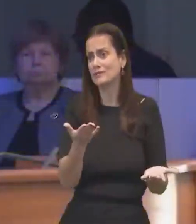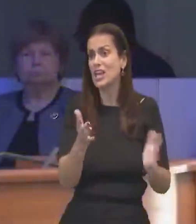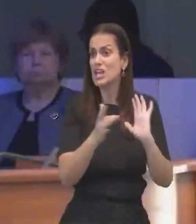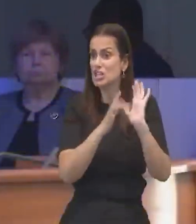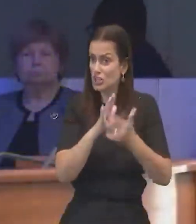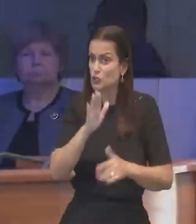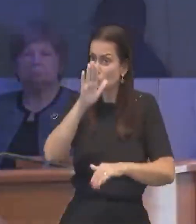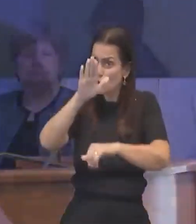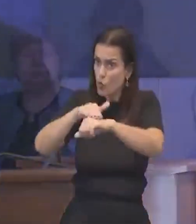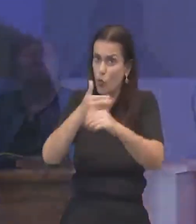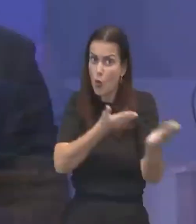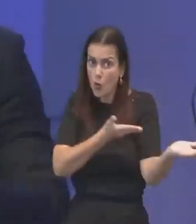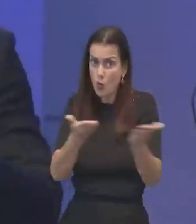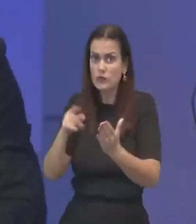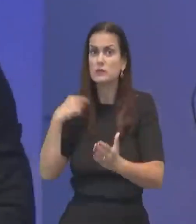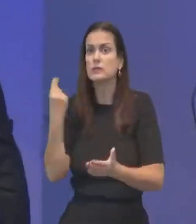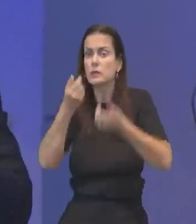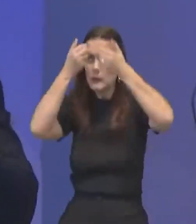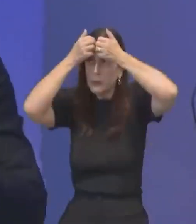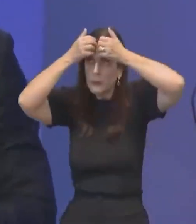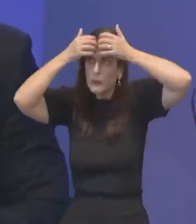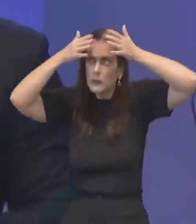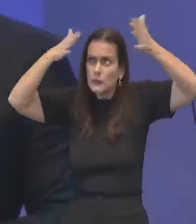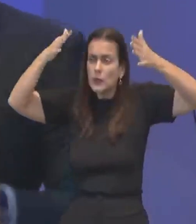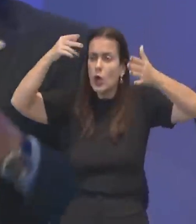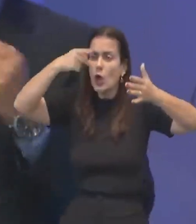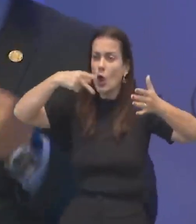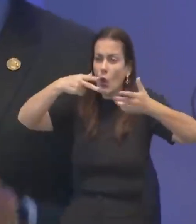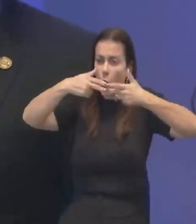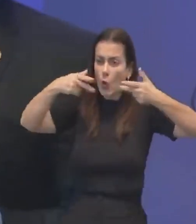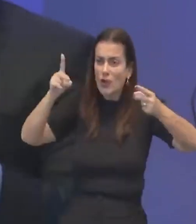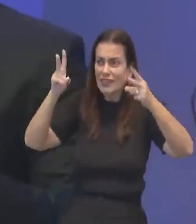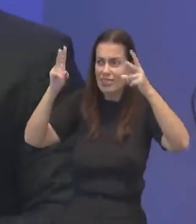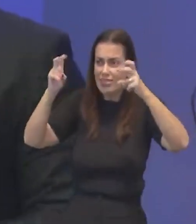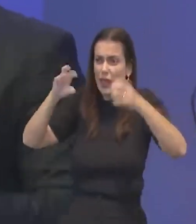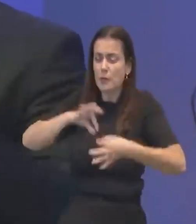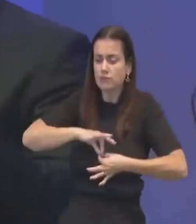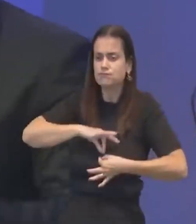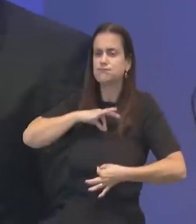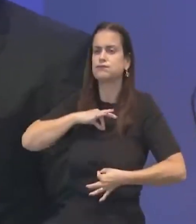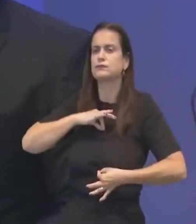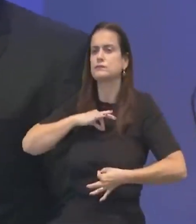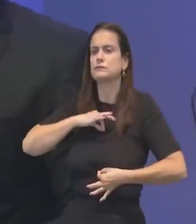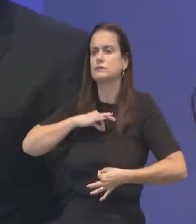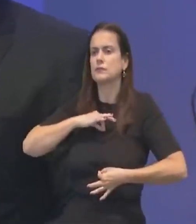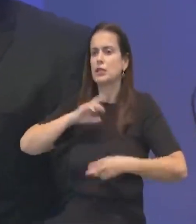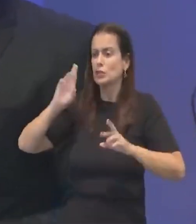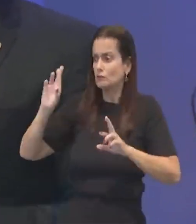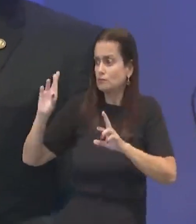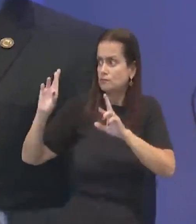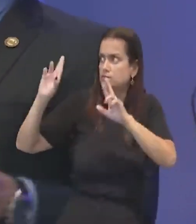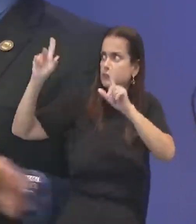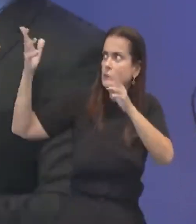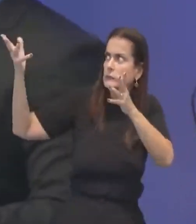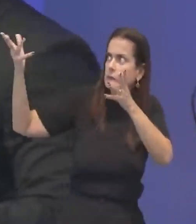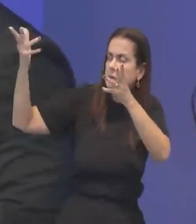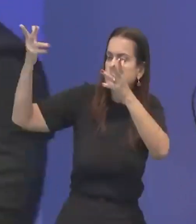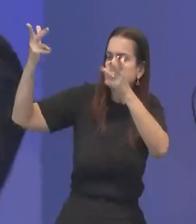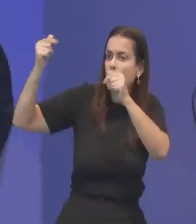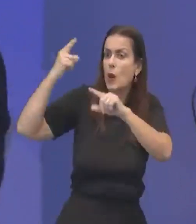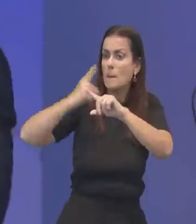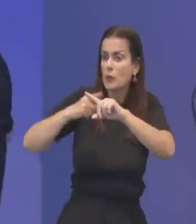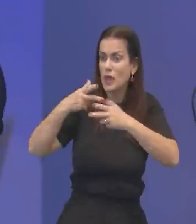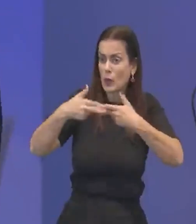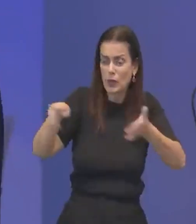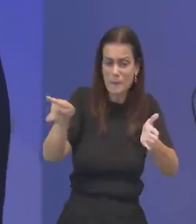nossa visão para uma realidade das coisas espirituais, a realidade das coisas sobrenaturais, porque aquilo que é terreno